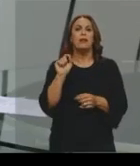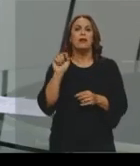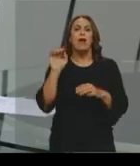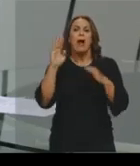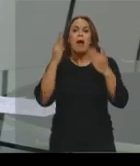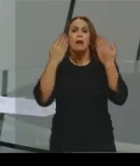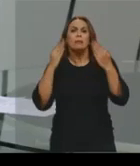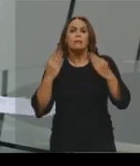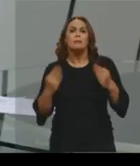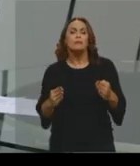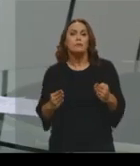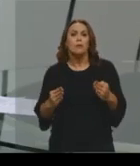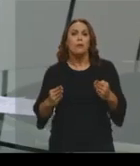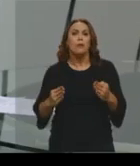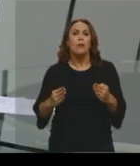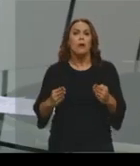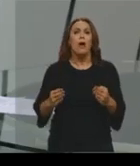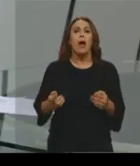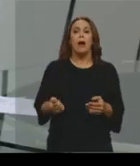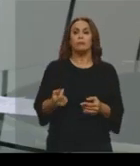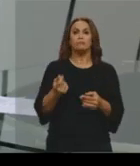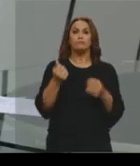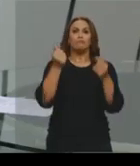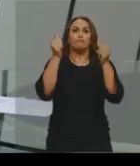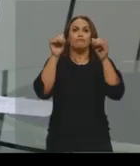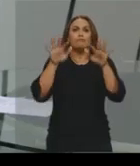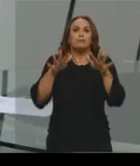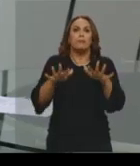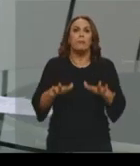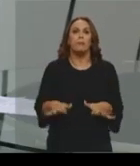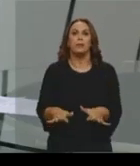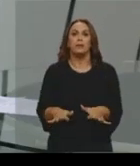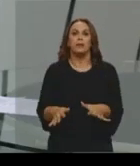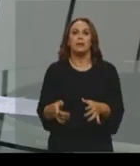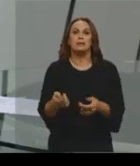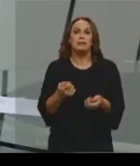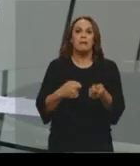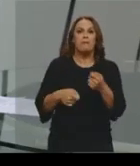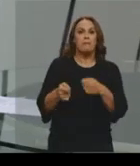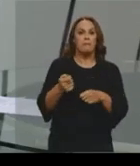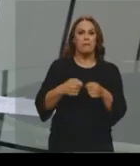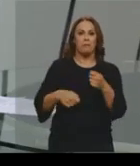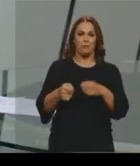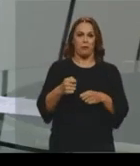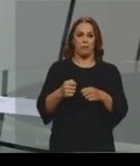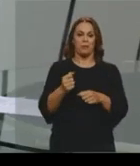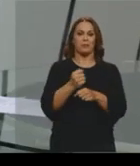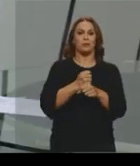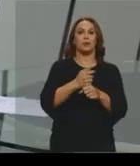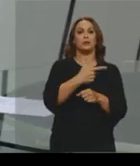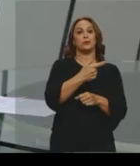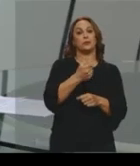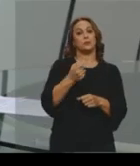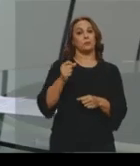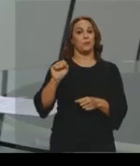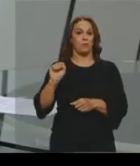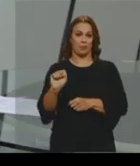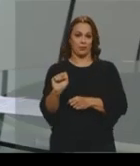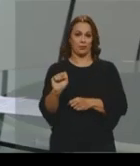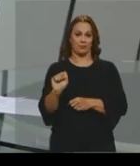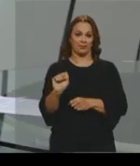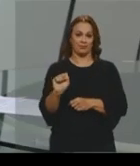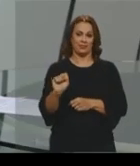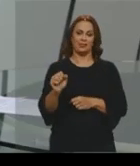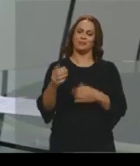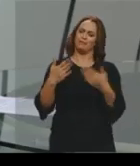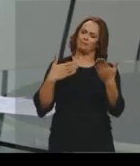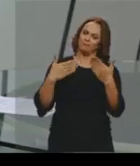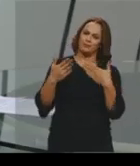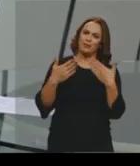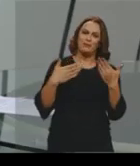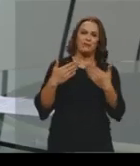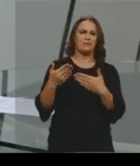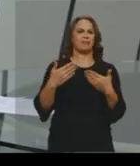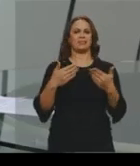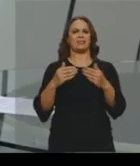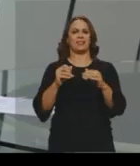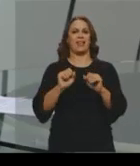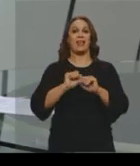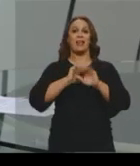de 2008. Então as perguntas hoje podem ser esses 2 temas. A gente vai bater uma bola aqui e esclarecer o máximo